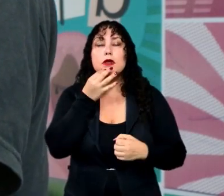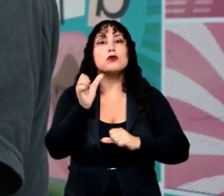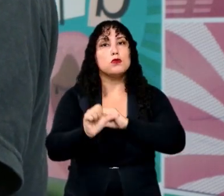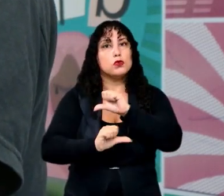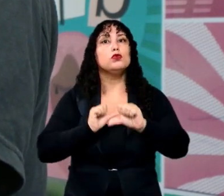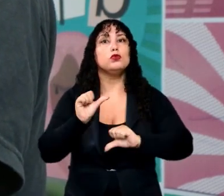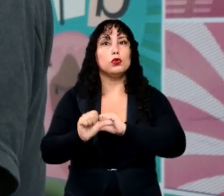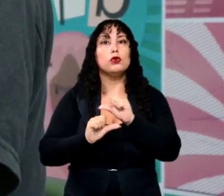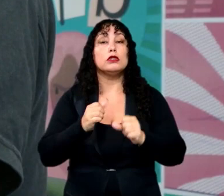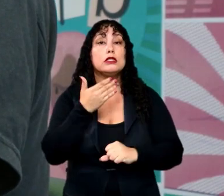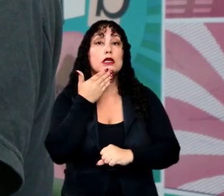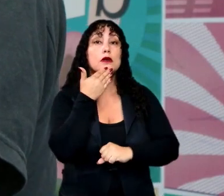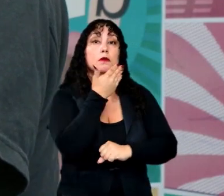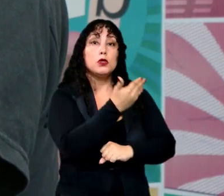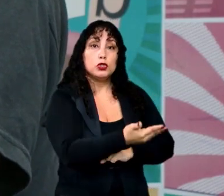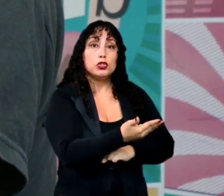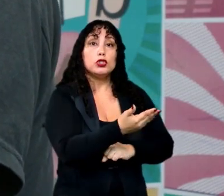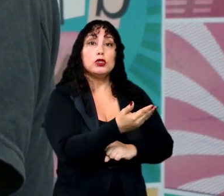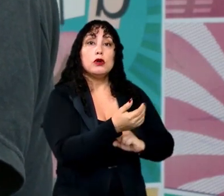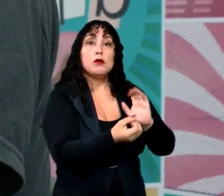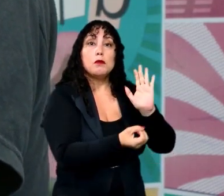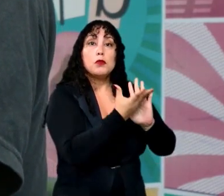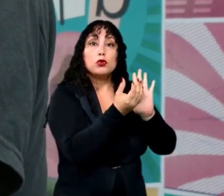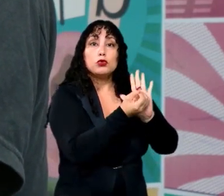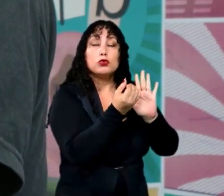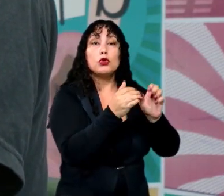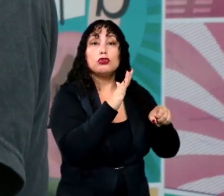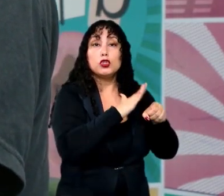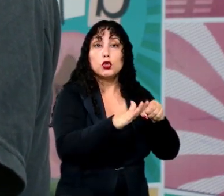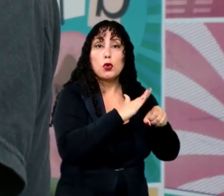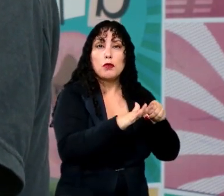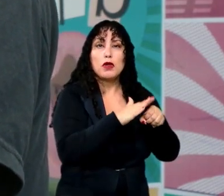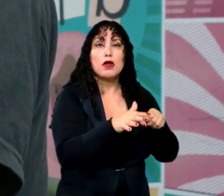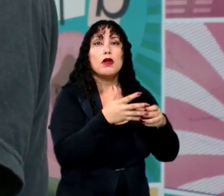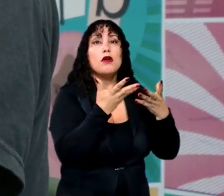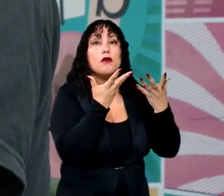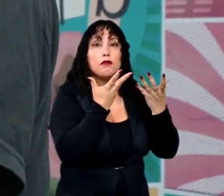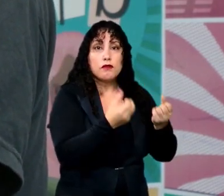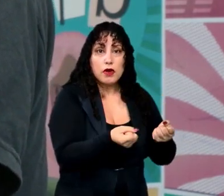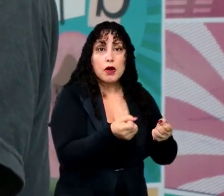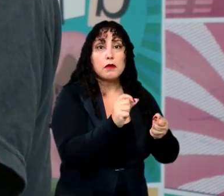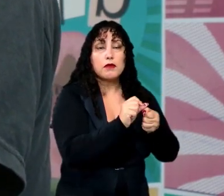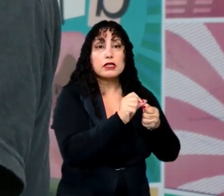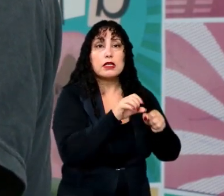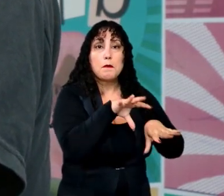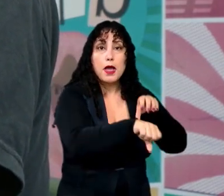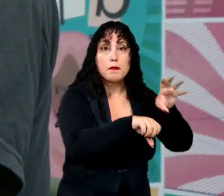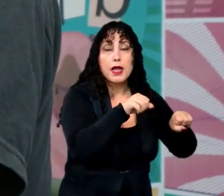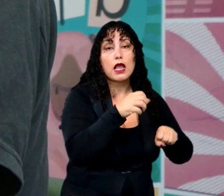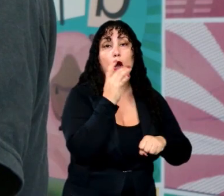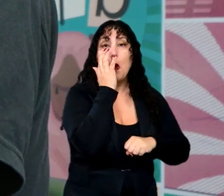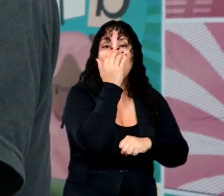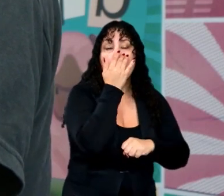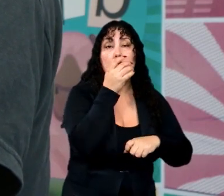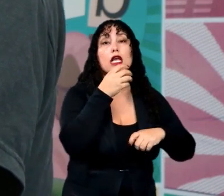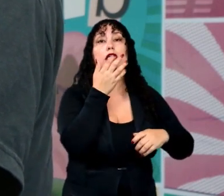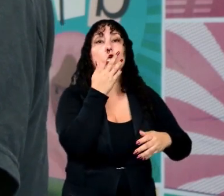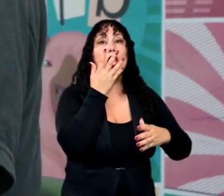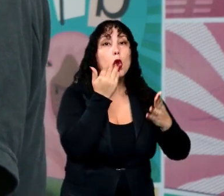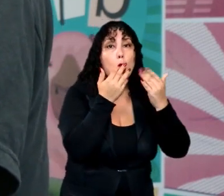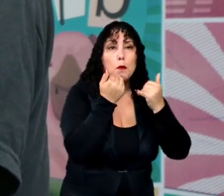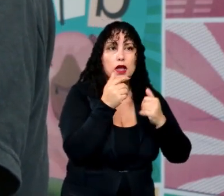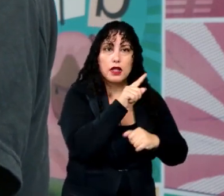você pedia para um para um produtor de tomate se vão partir se se tomá que você recém colheu ou morango e você come ele não